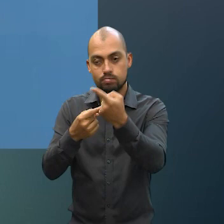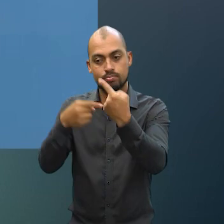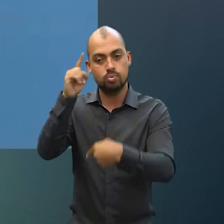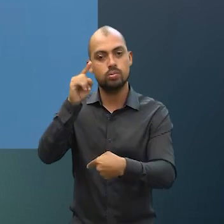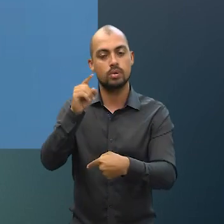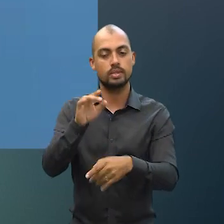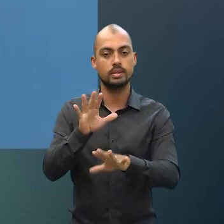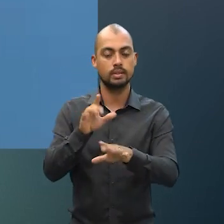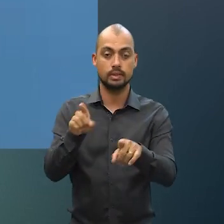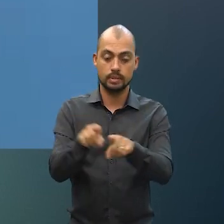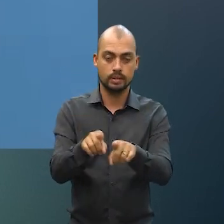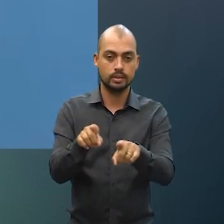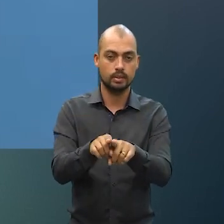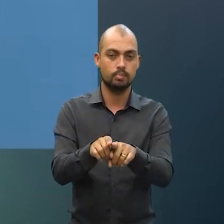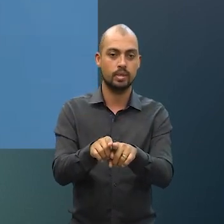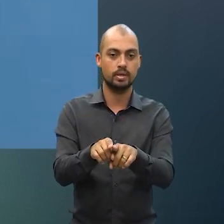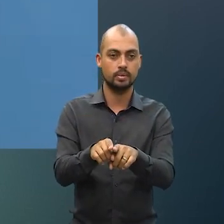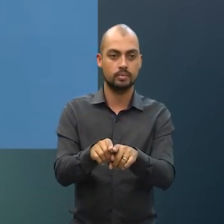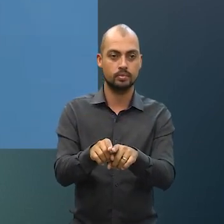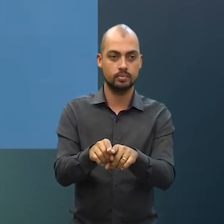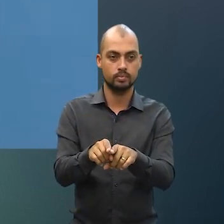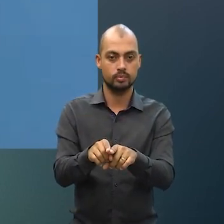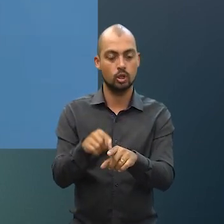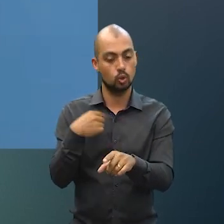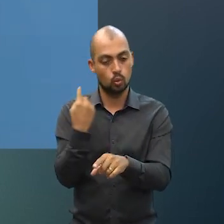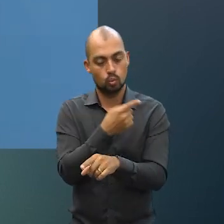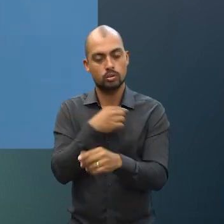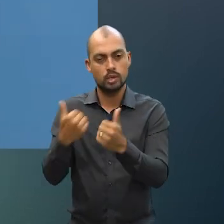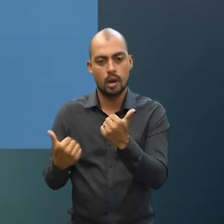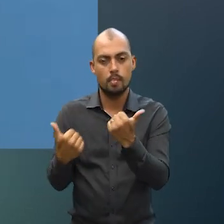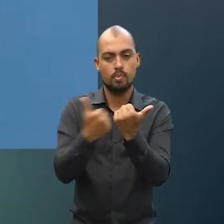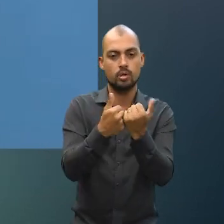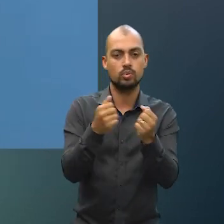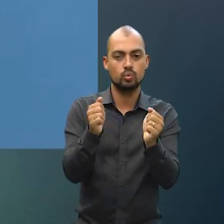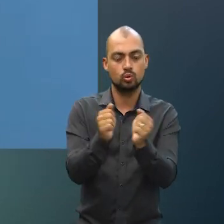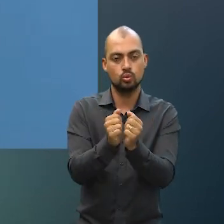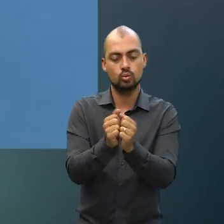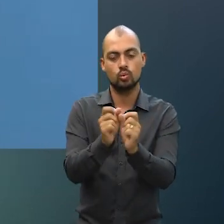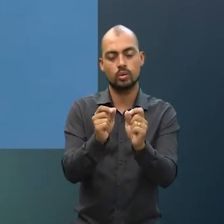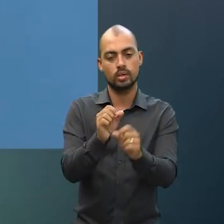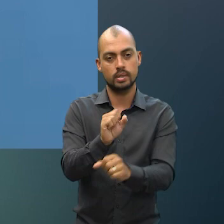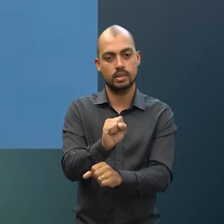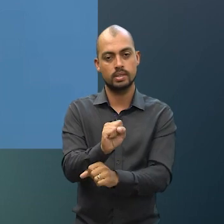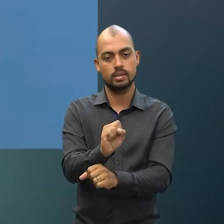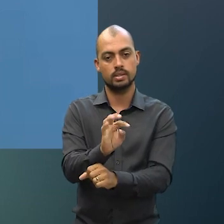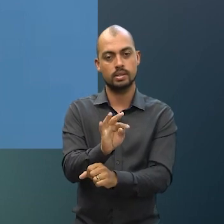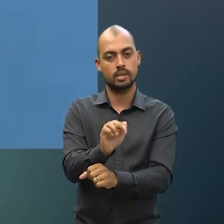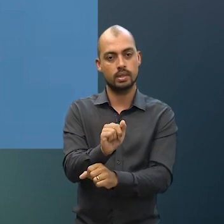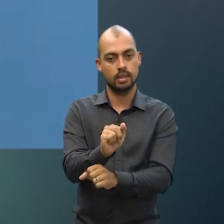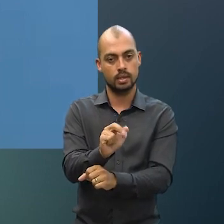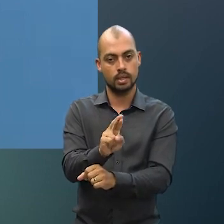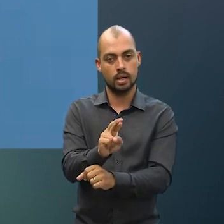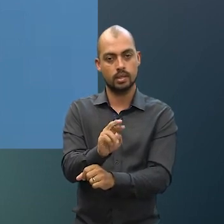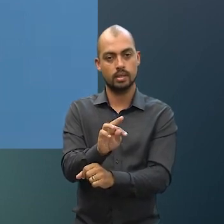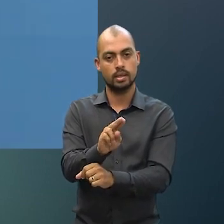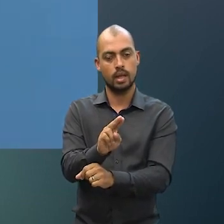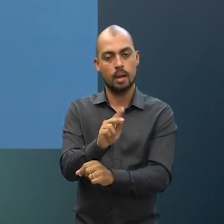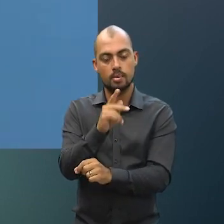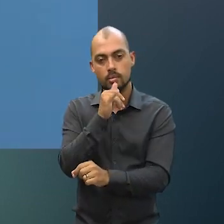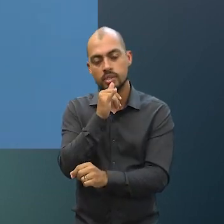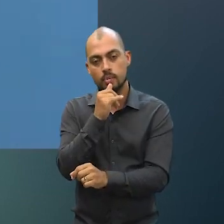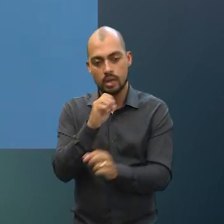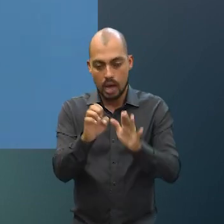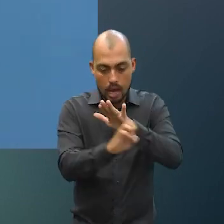gente faz um processo de apoio e de trabalho junto a startups. Então, empresas novas